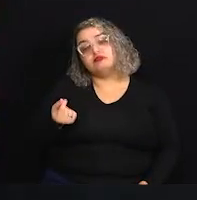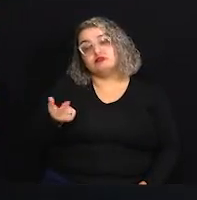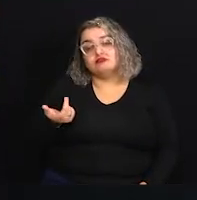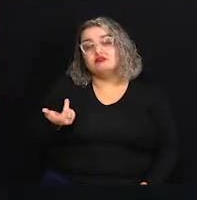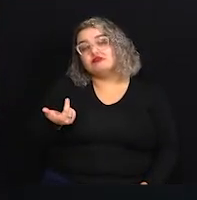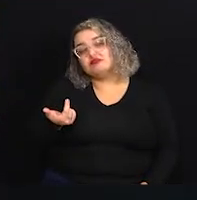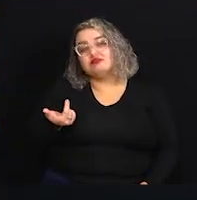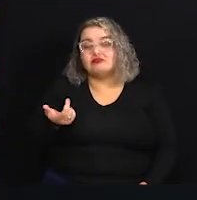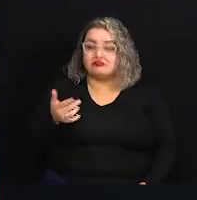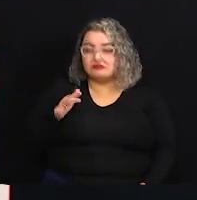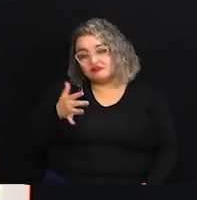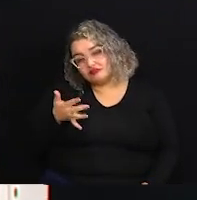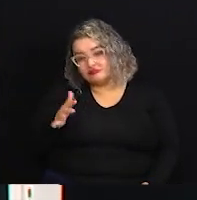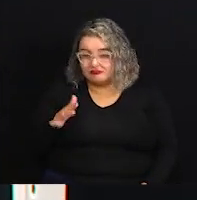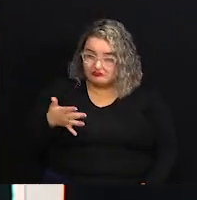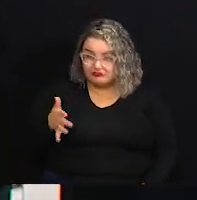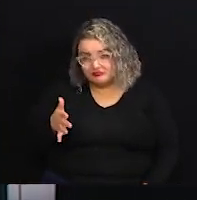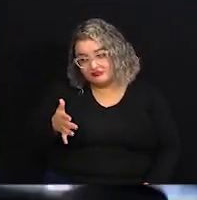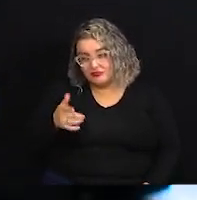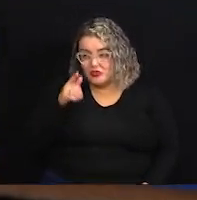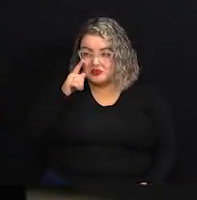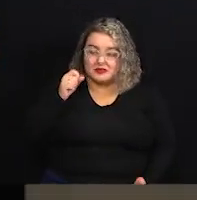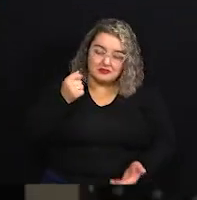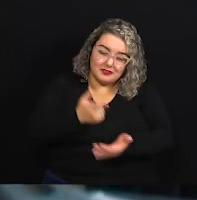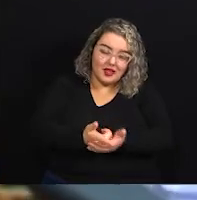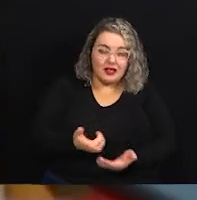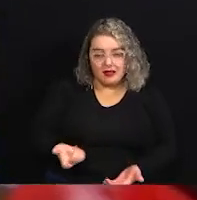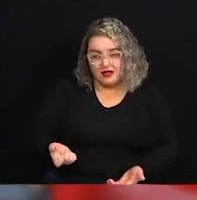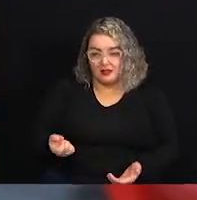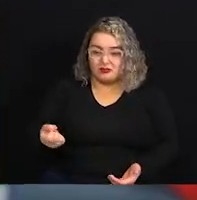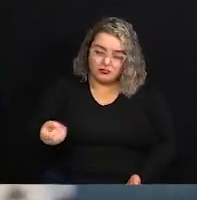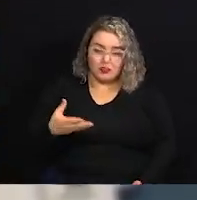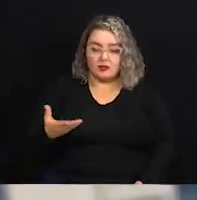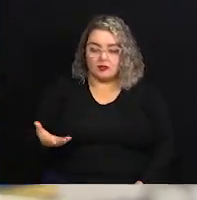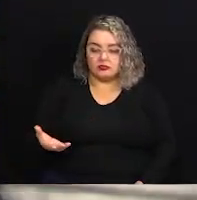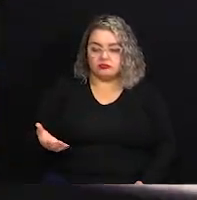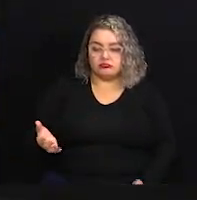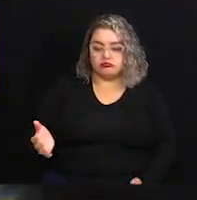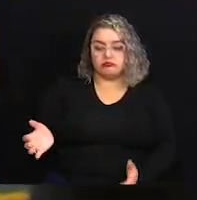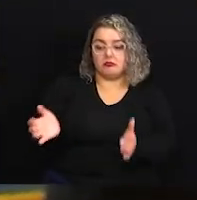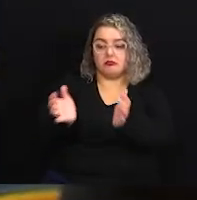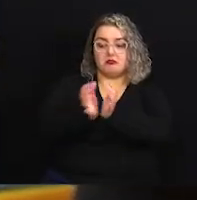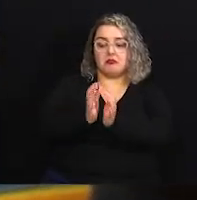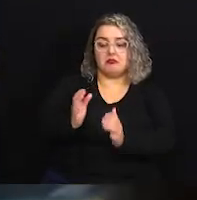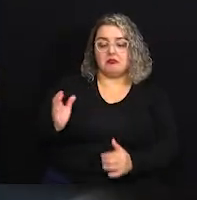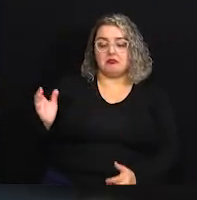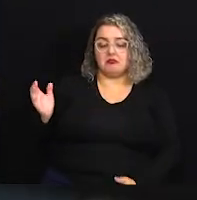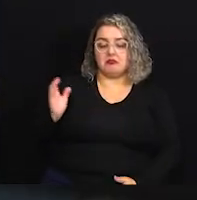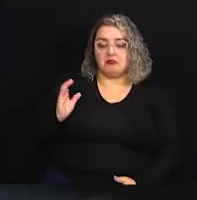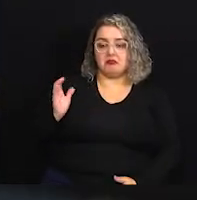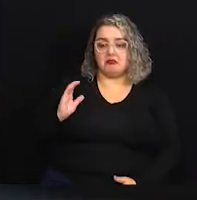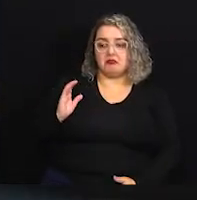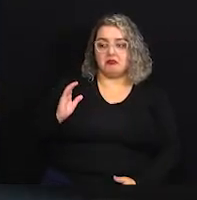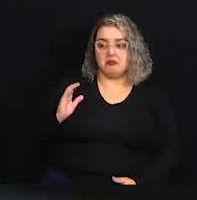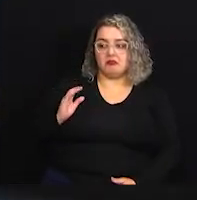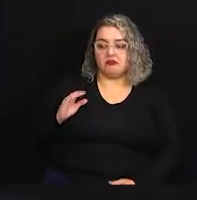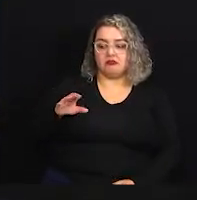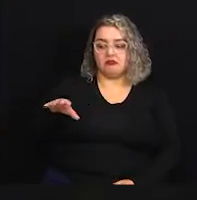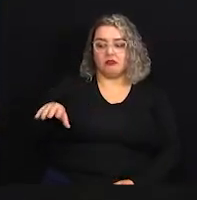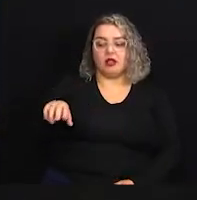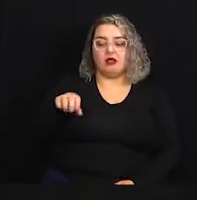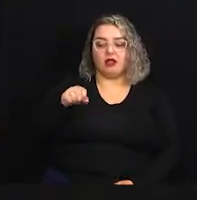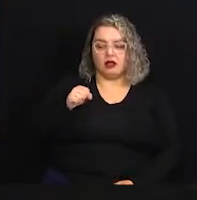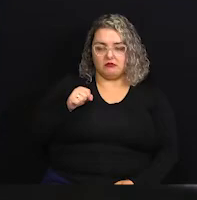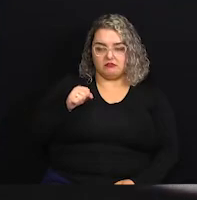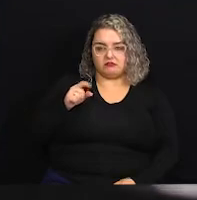era meio mediano, né? Aí, classe média alta, por exemplo, chamava bastante a gente para fazer